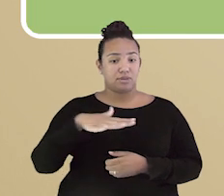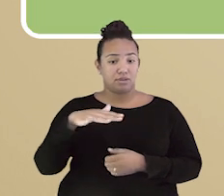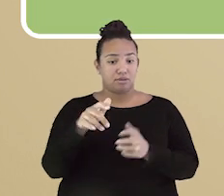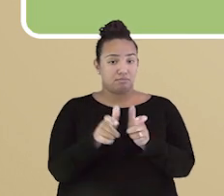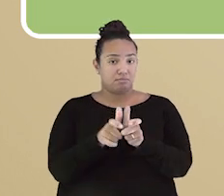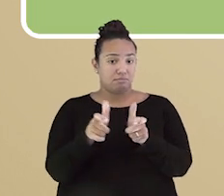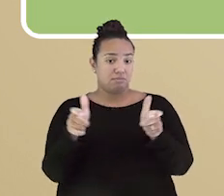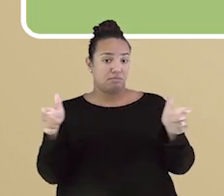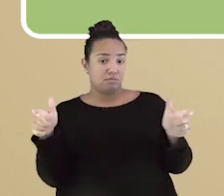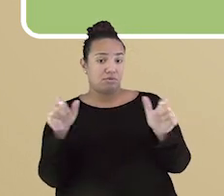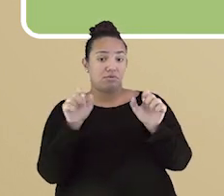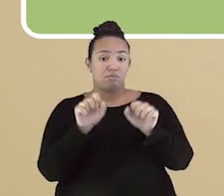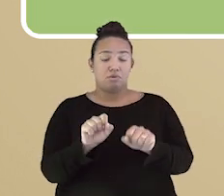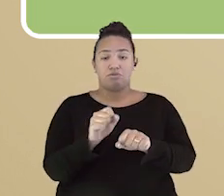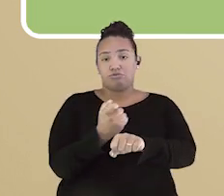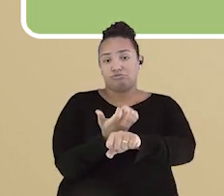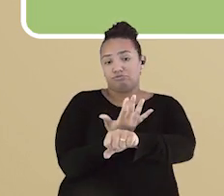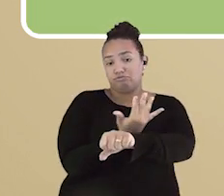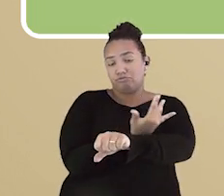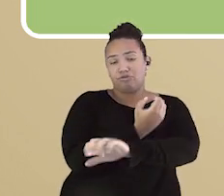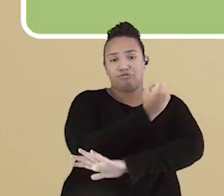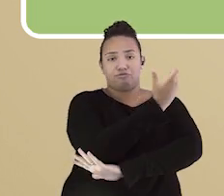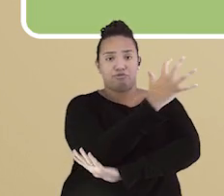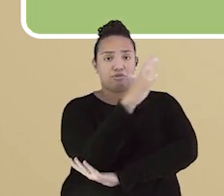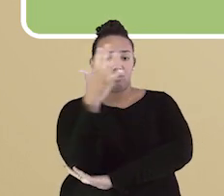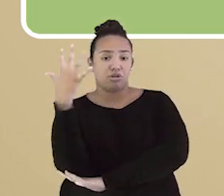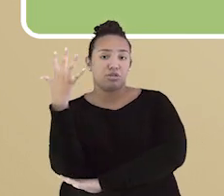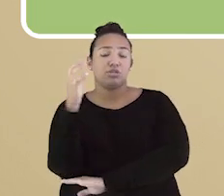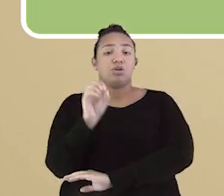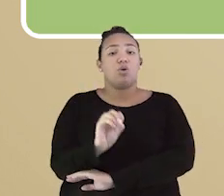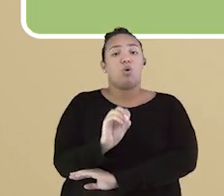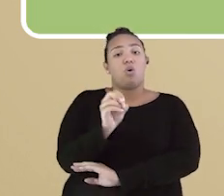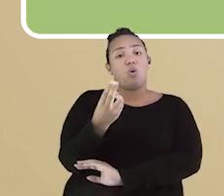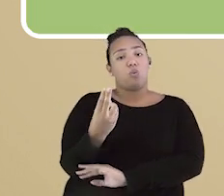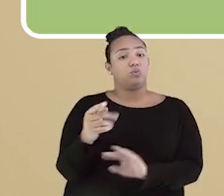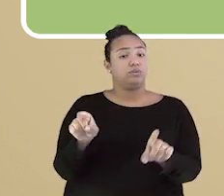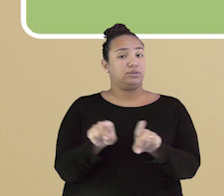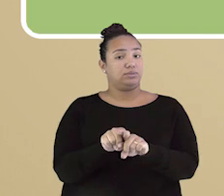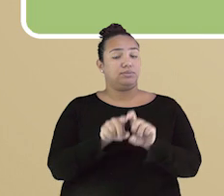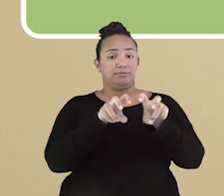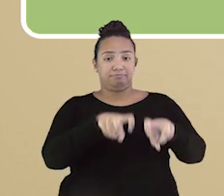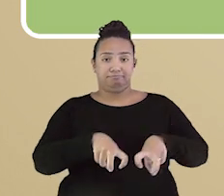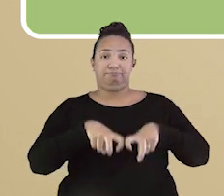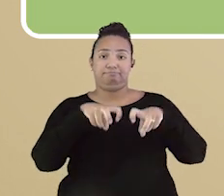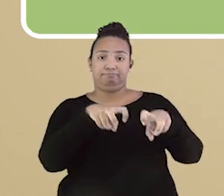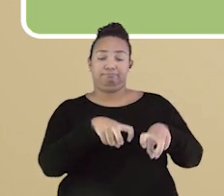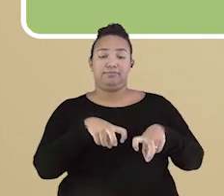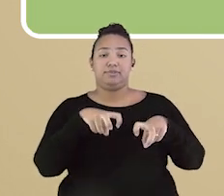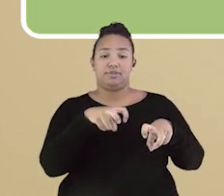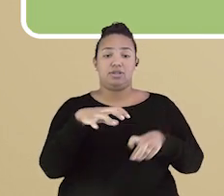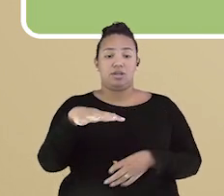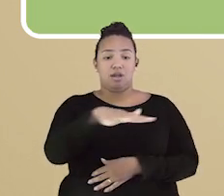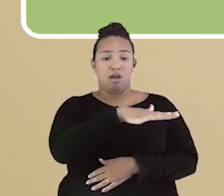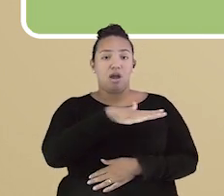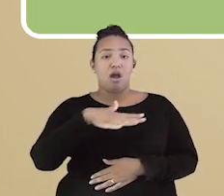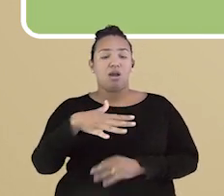seja de vegetação nativa em florestas ou até mesmo plantações e áreas de pastagem de